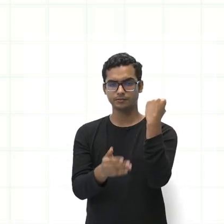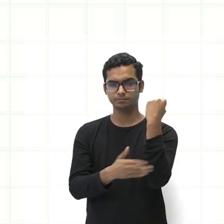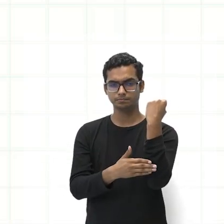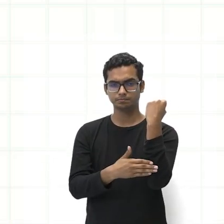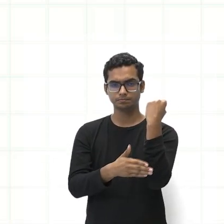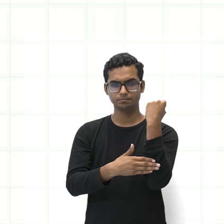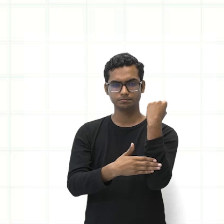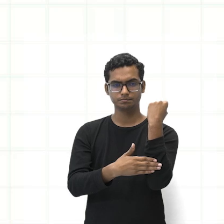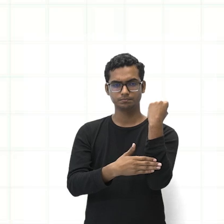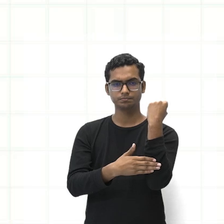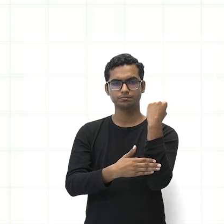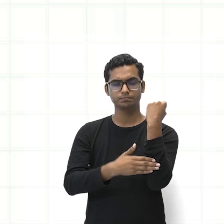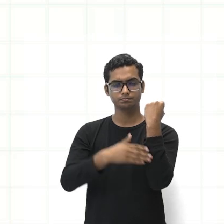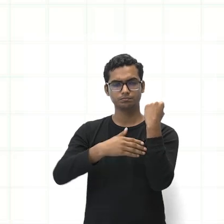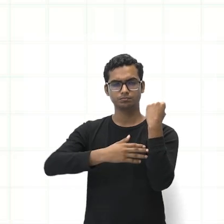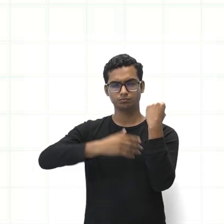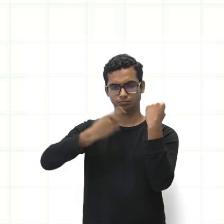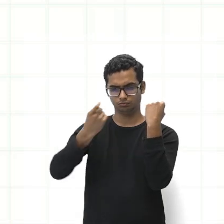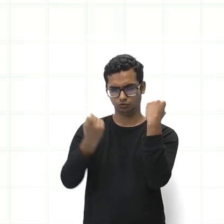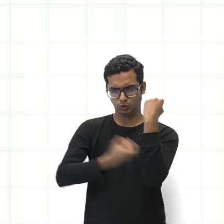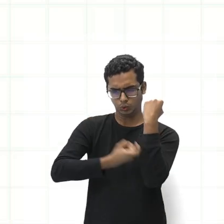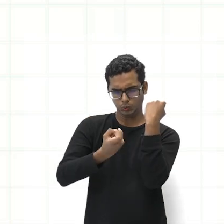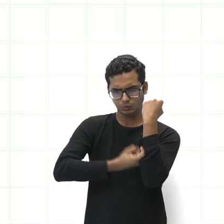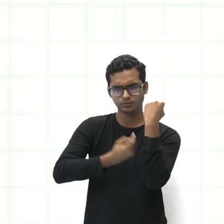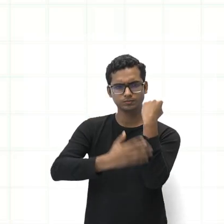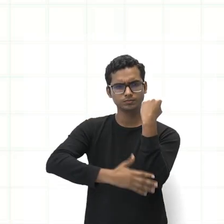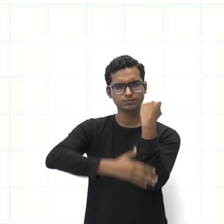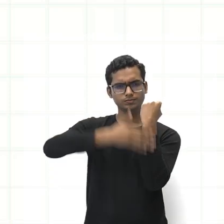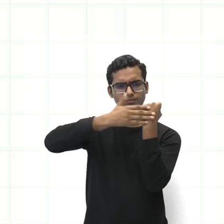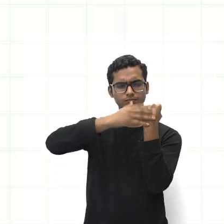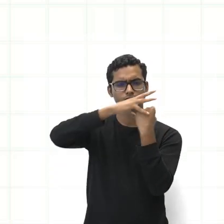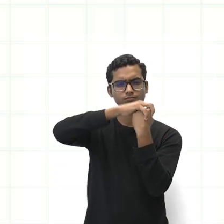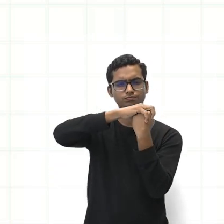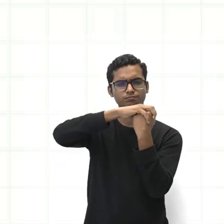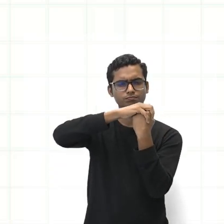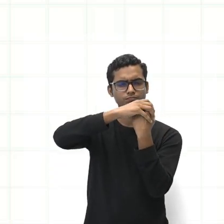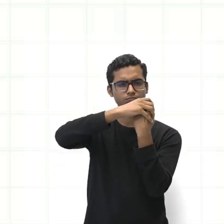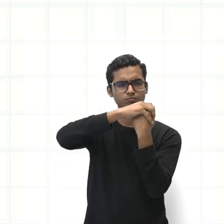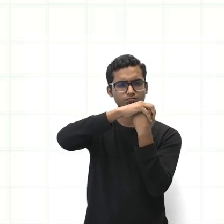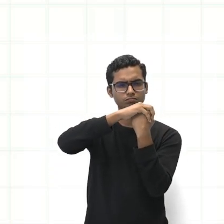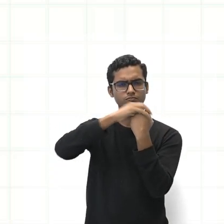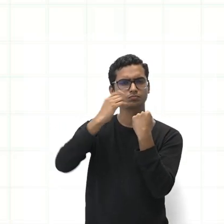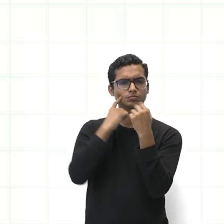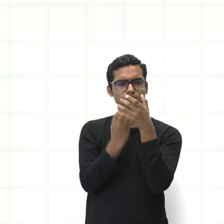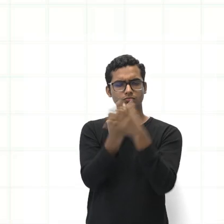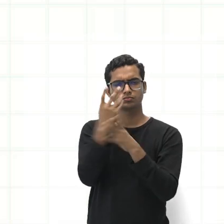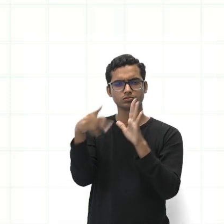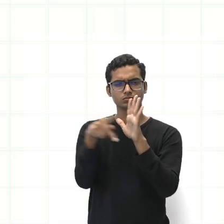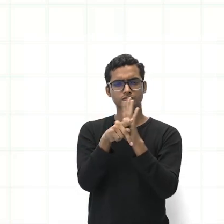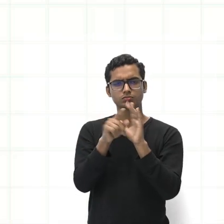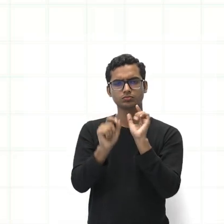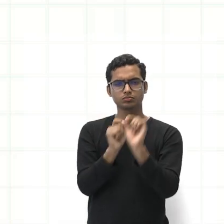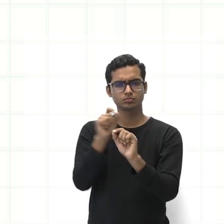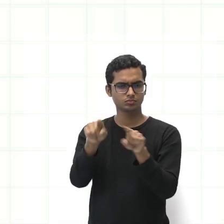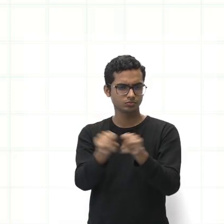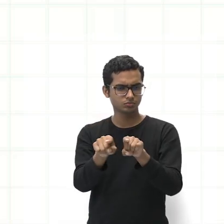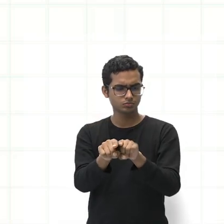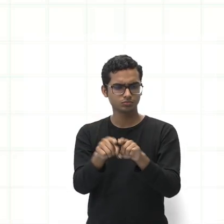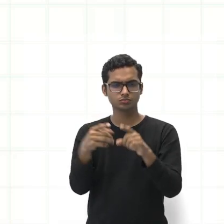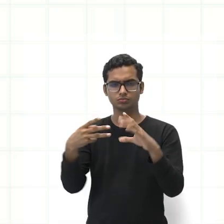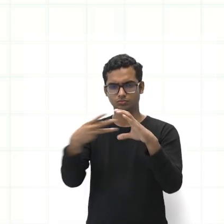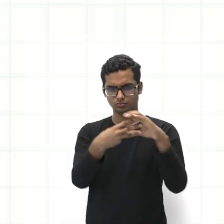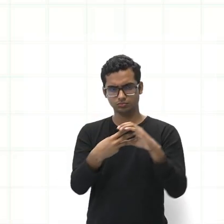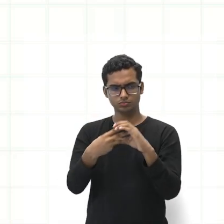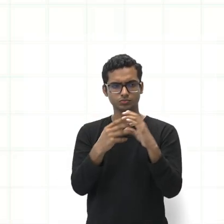parte esponjosa, que aqui é onde é produzida a medula vermelha, as nossas